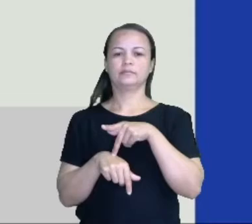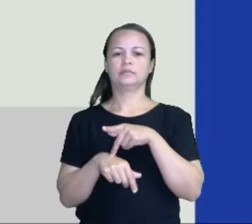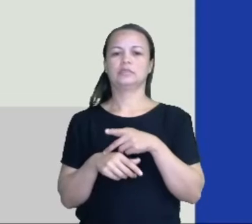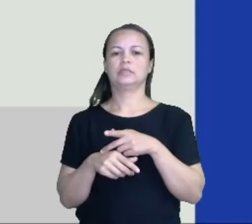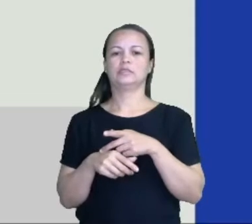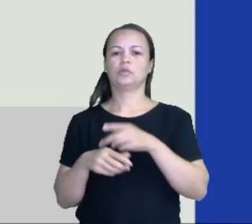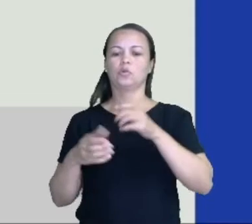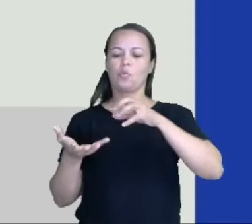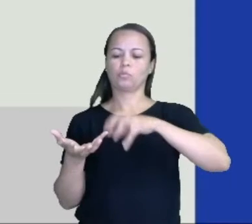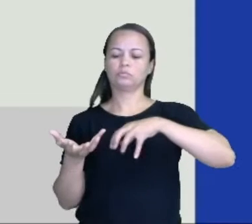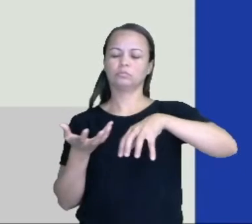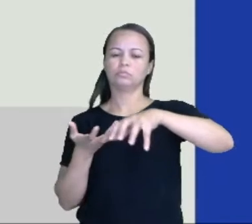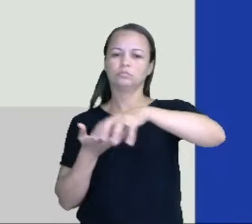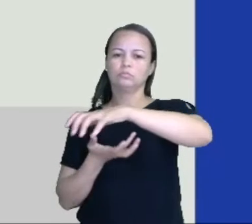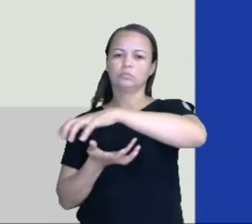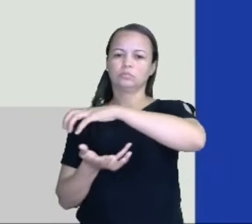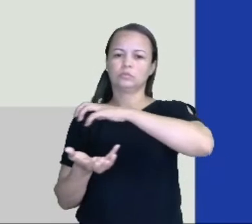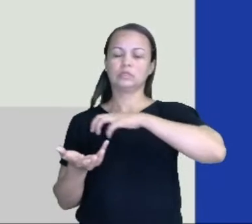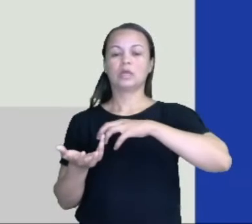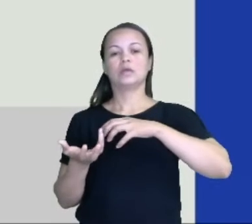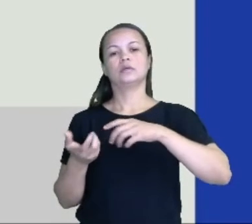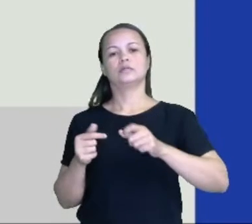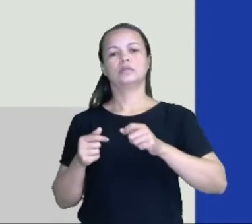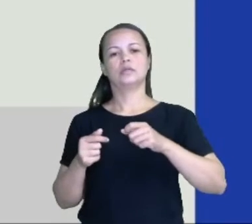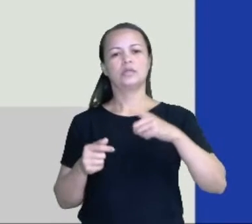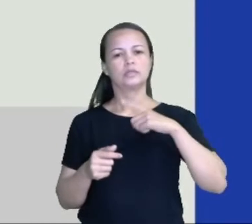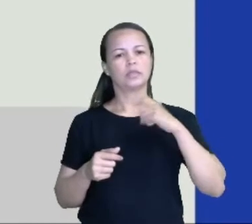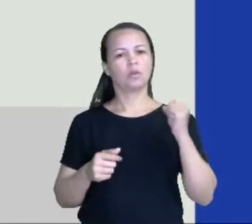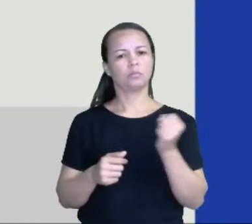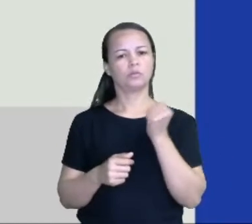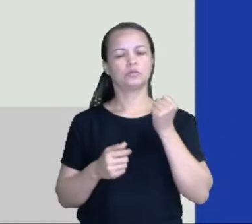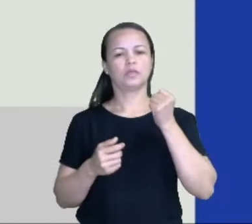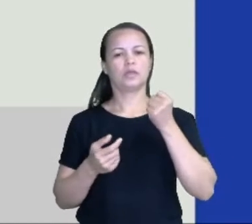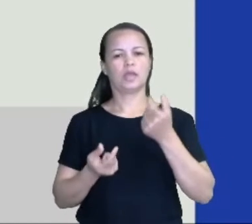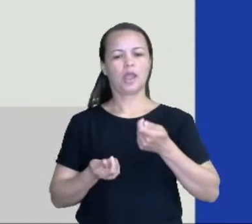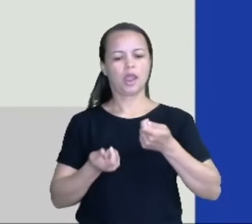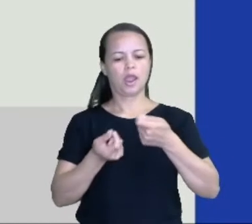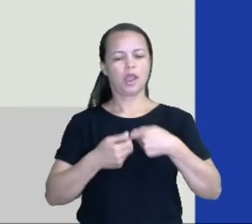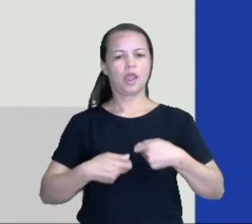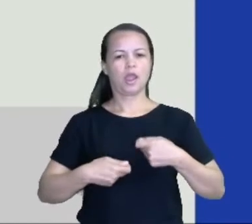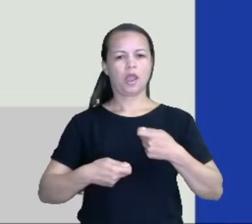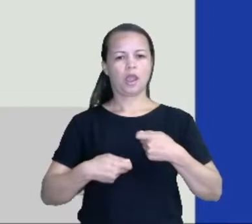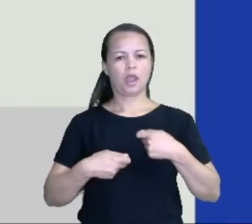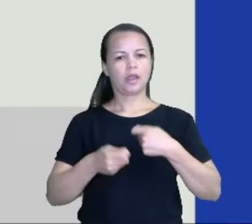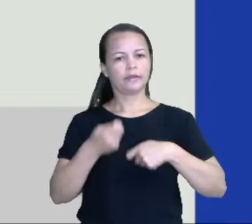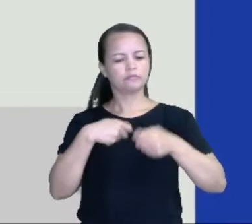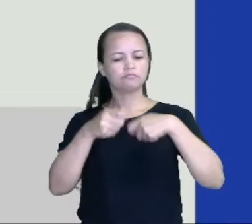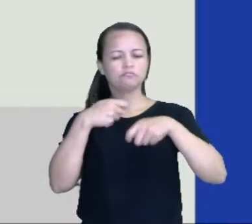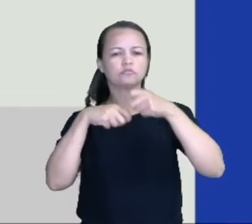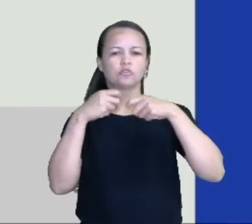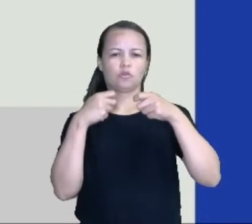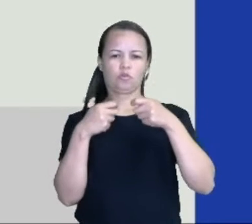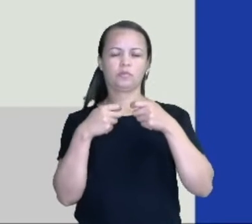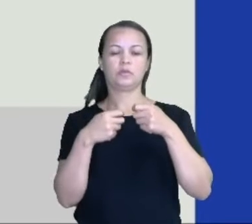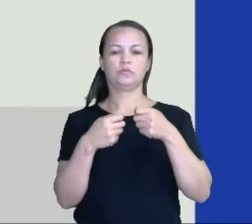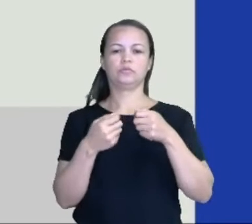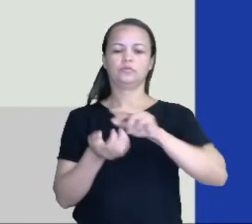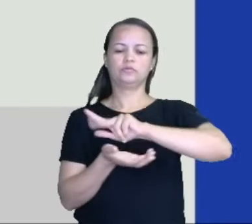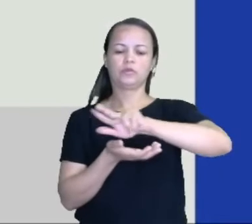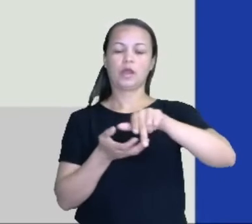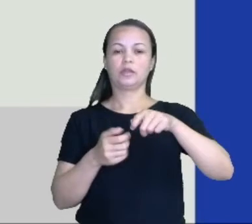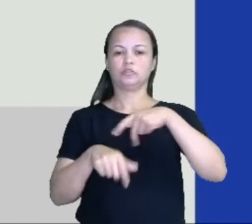em vários continentes e elas têm um grande poder econômico, muitas vezes superando a economia de vários